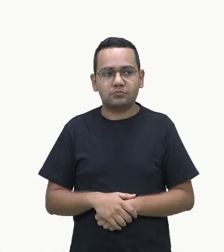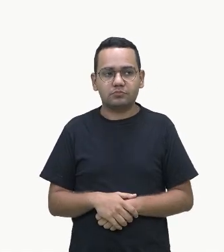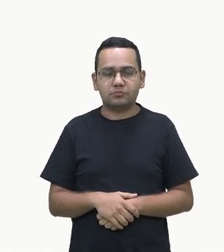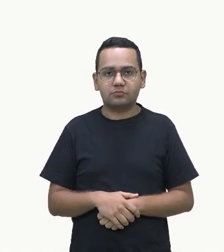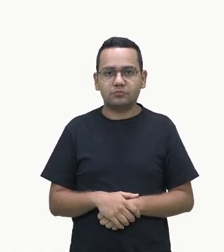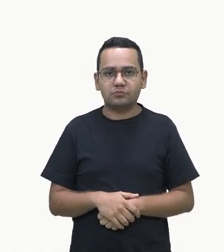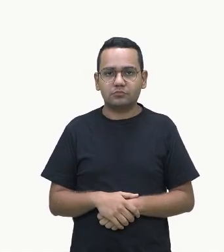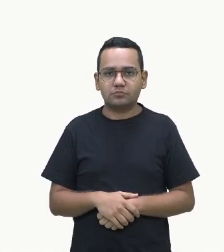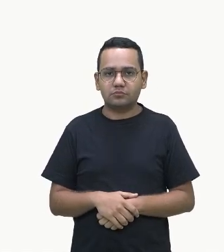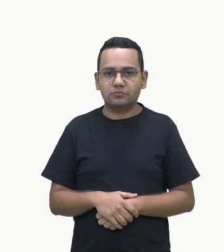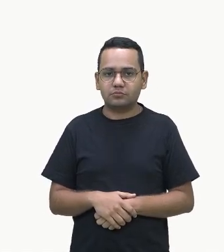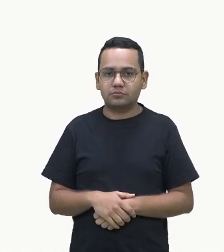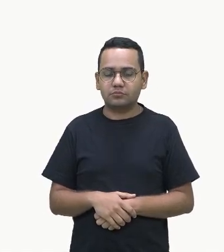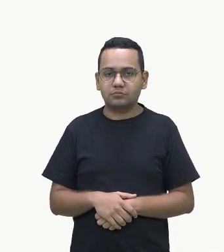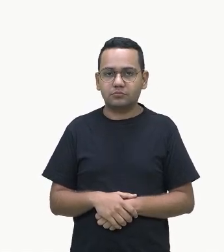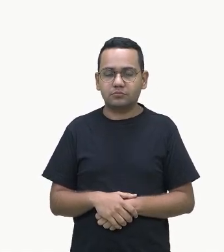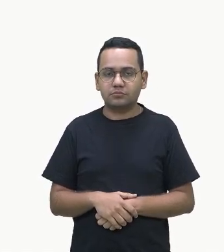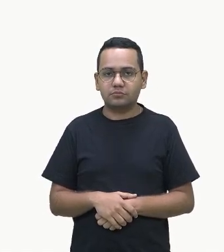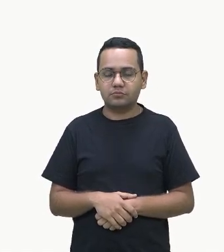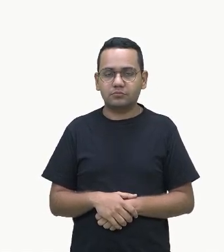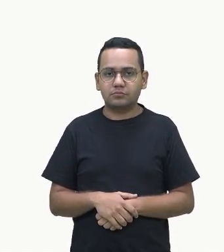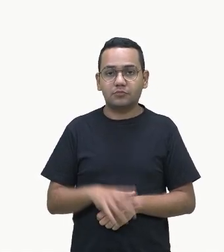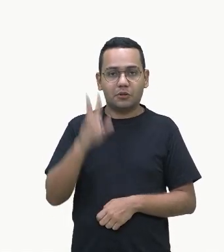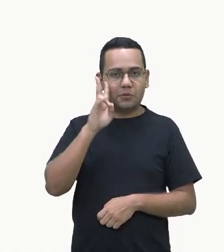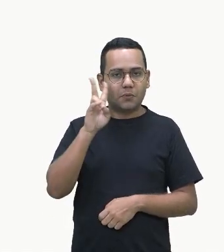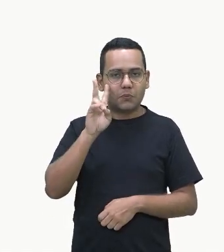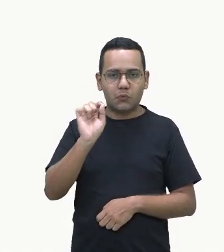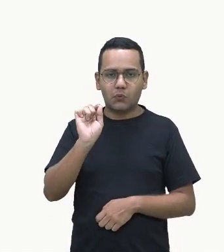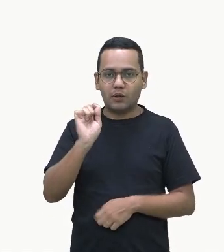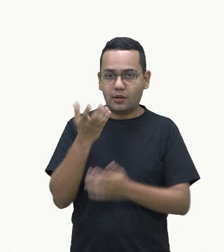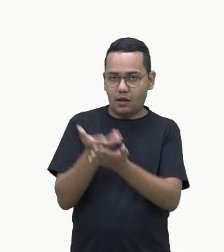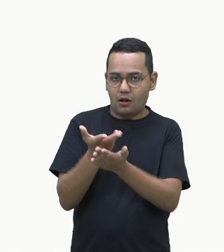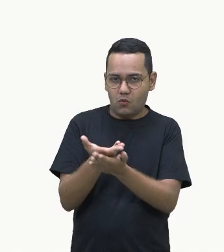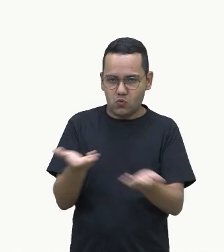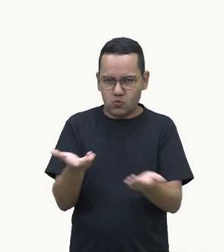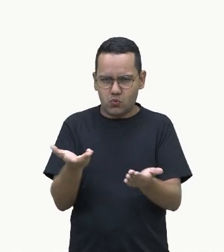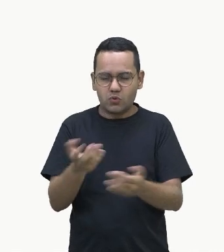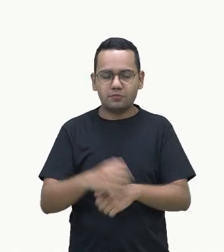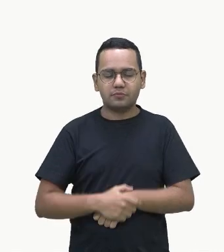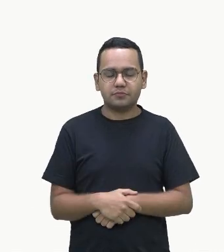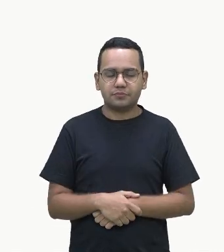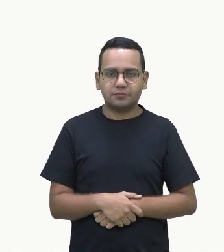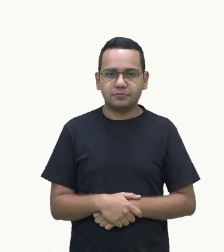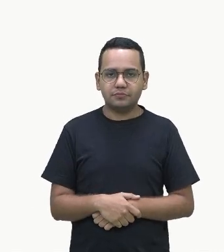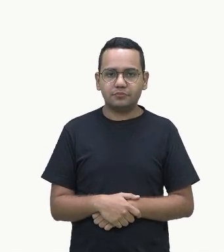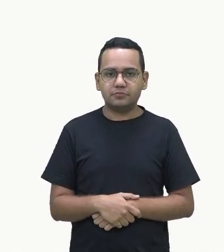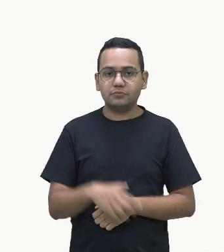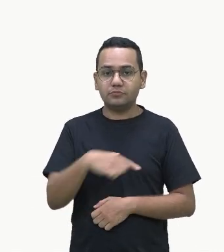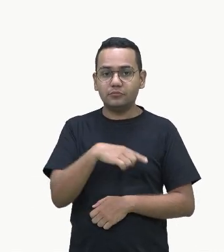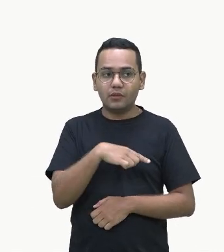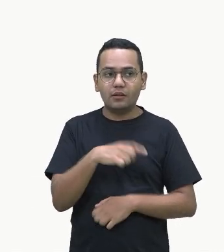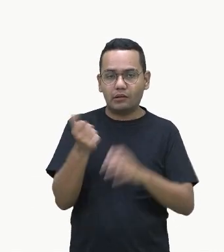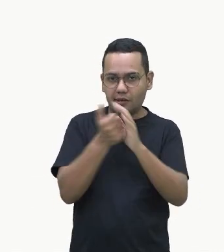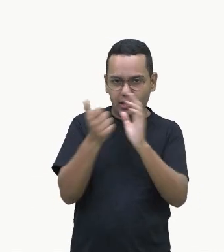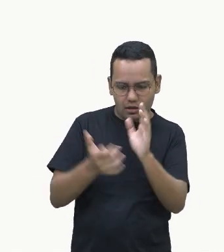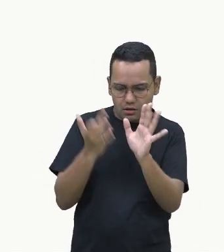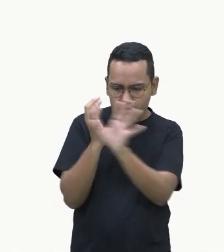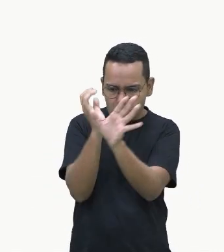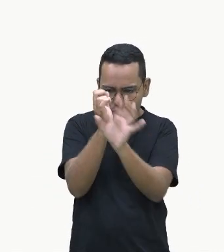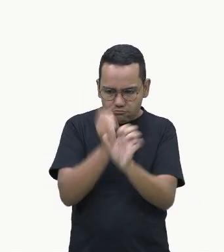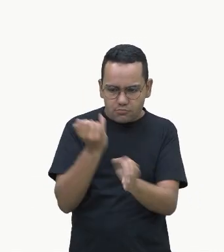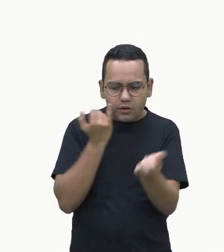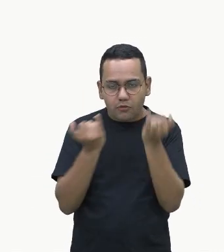lembrar que aqui nesta aula nós vamos estar trabalhando ali relações métricas dentro dos